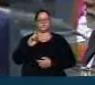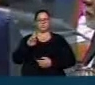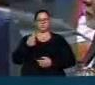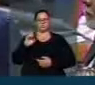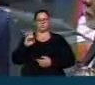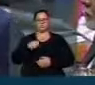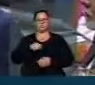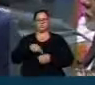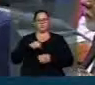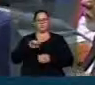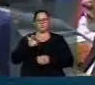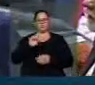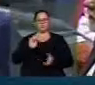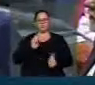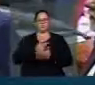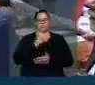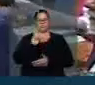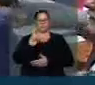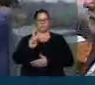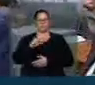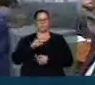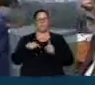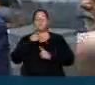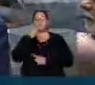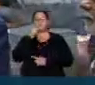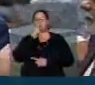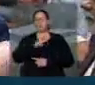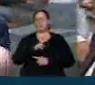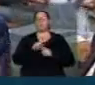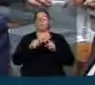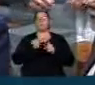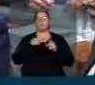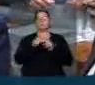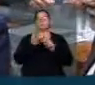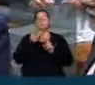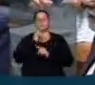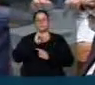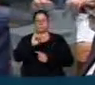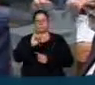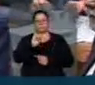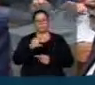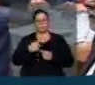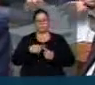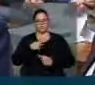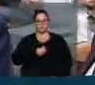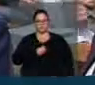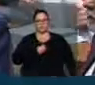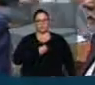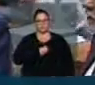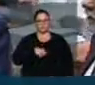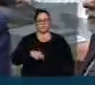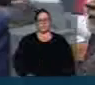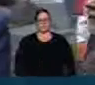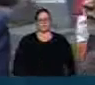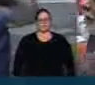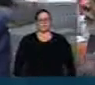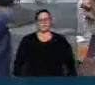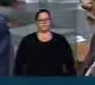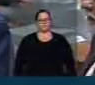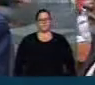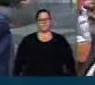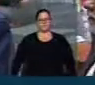compra 2 sacos de adubo. Isso ninguém vê. Mas eu também queria registrar, senhor presidente, a presença...